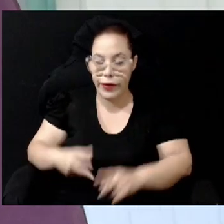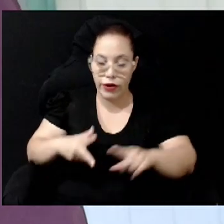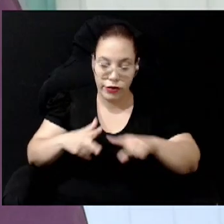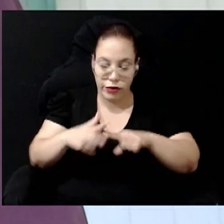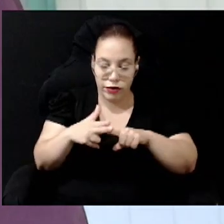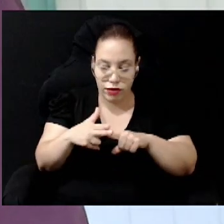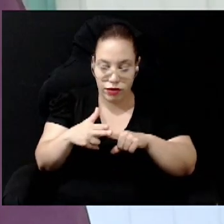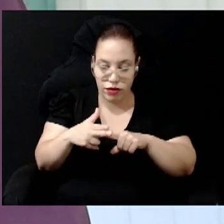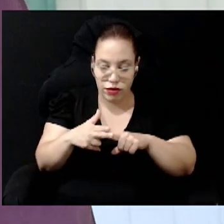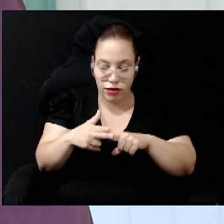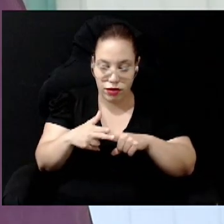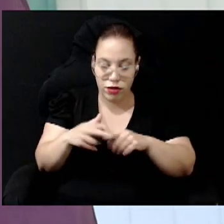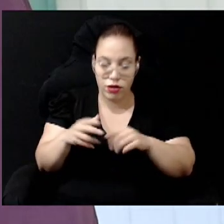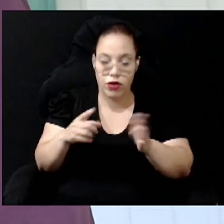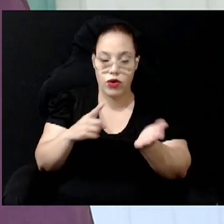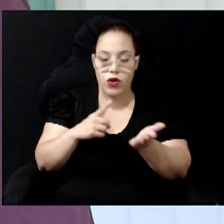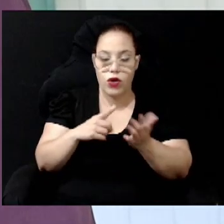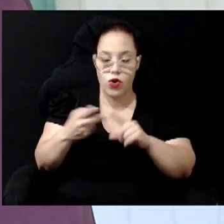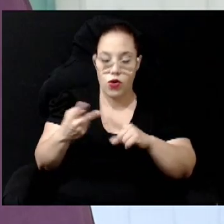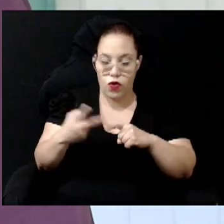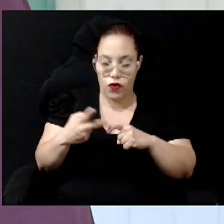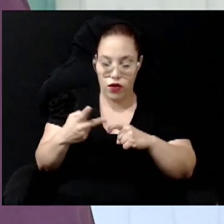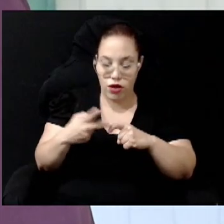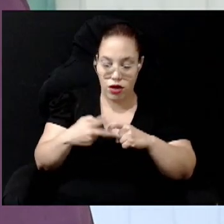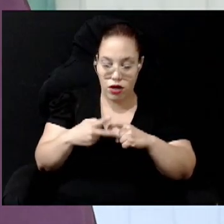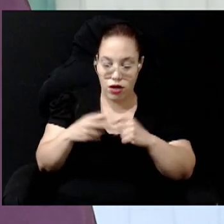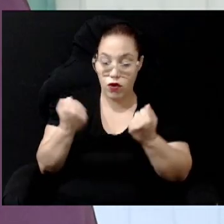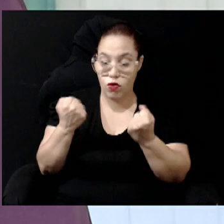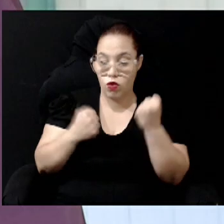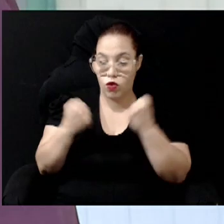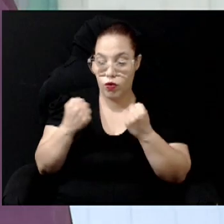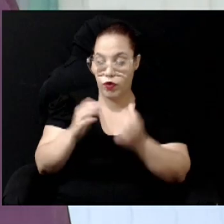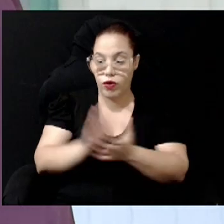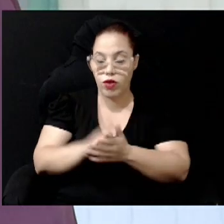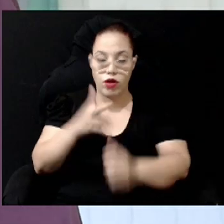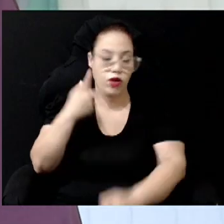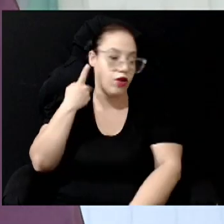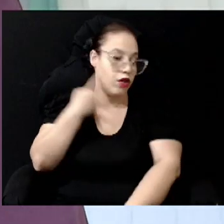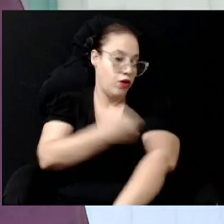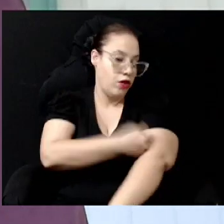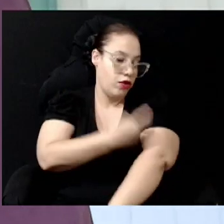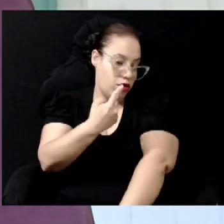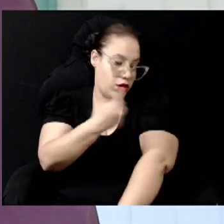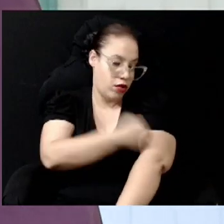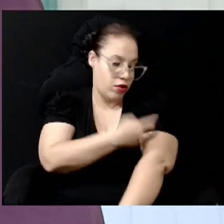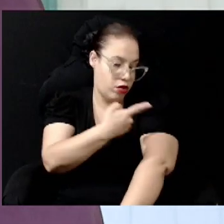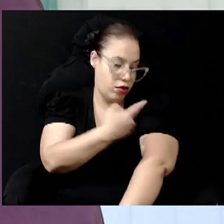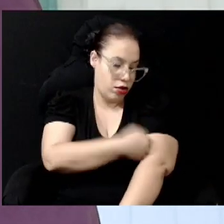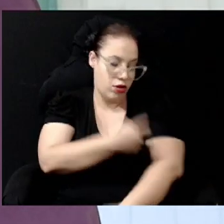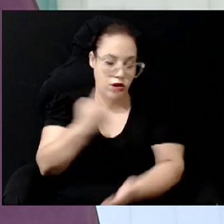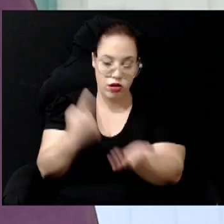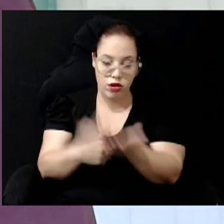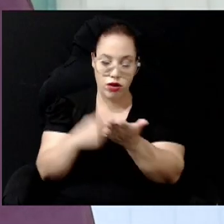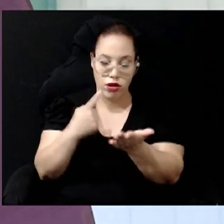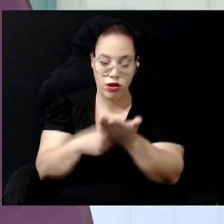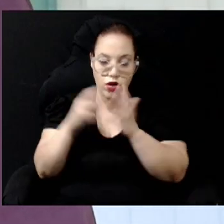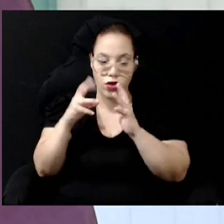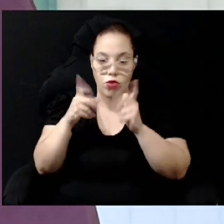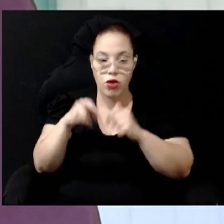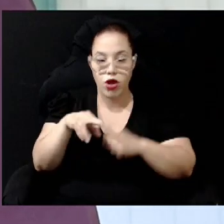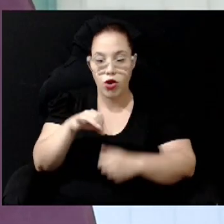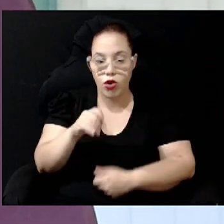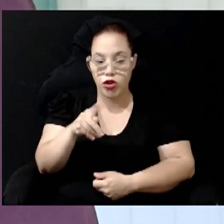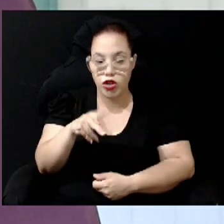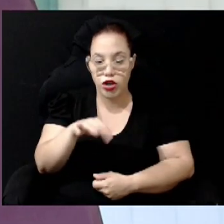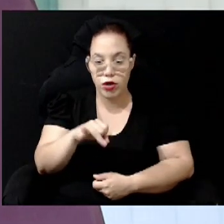móvel veterinário, né? E as vacinas que são feitas no consultório móvel veterinário. Então o microchip ele é